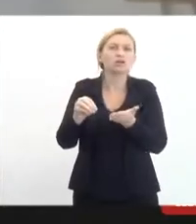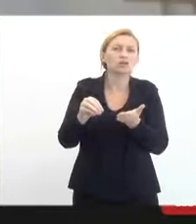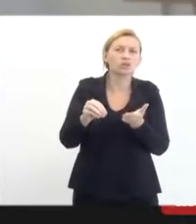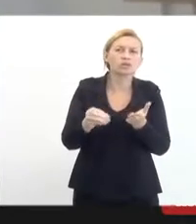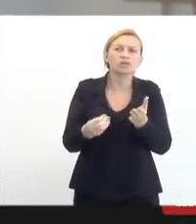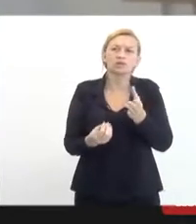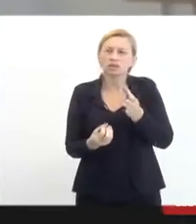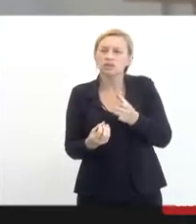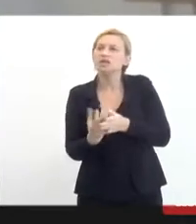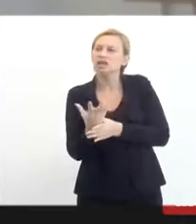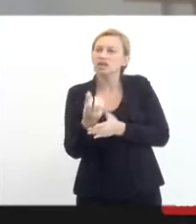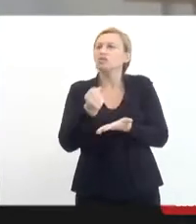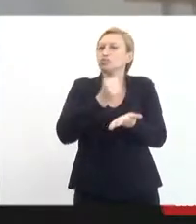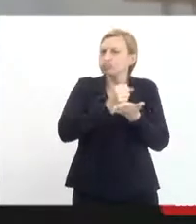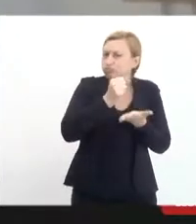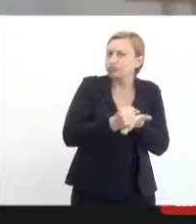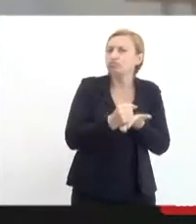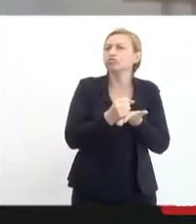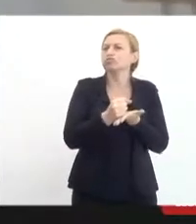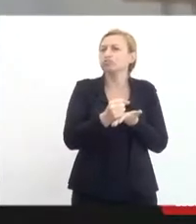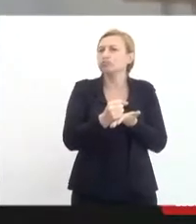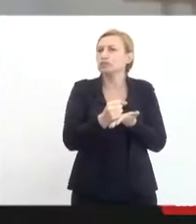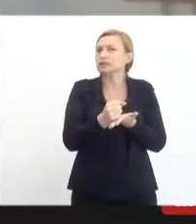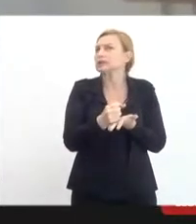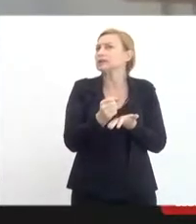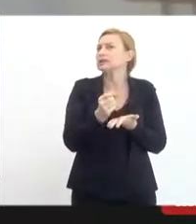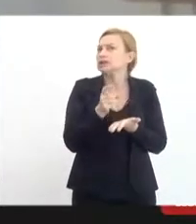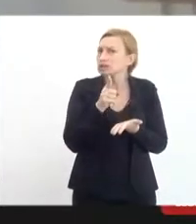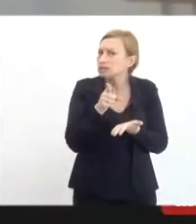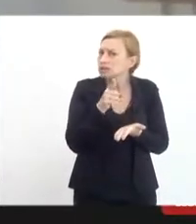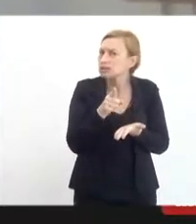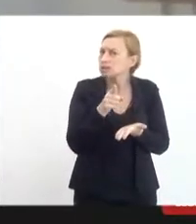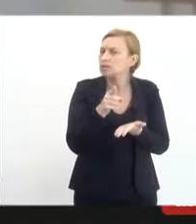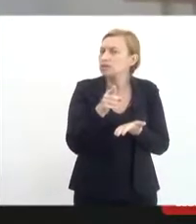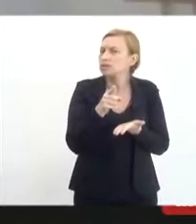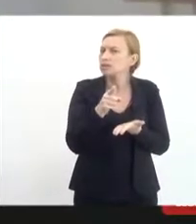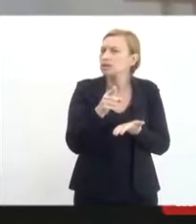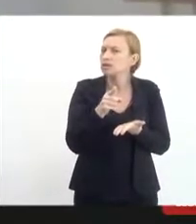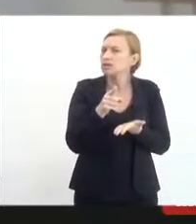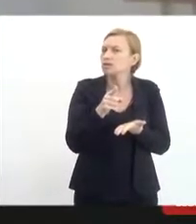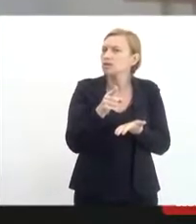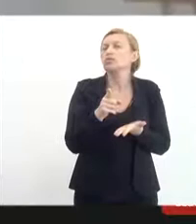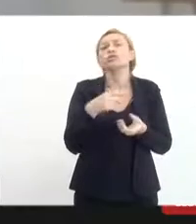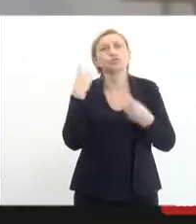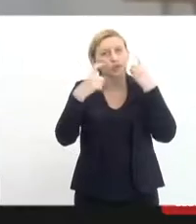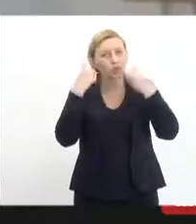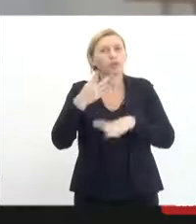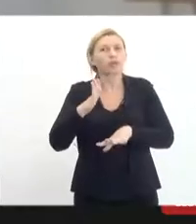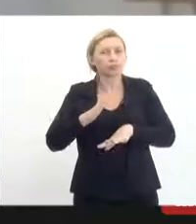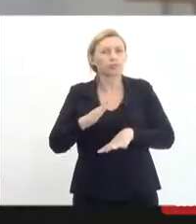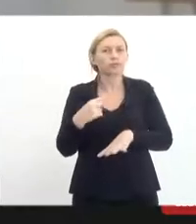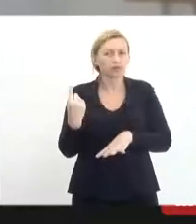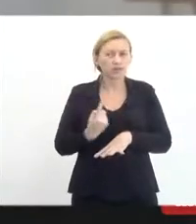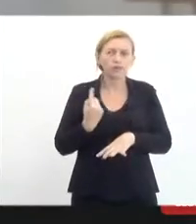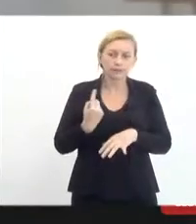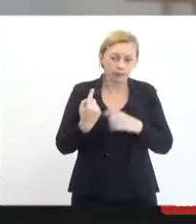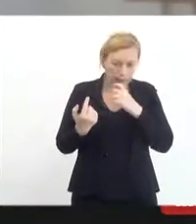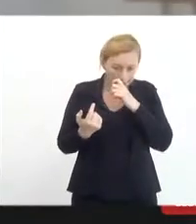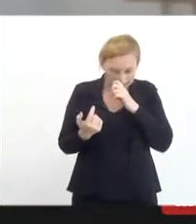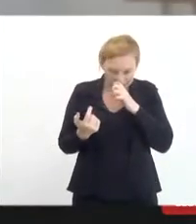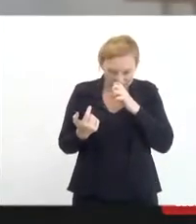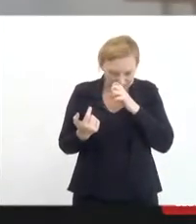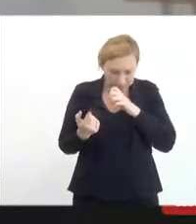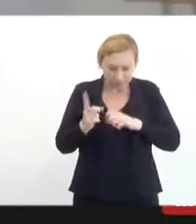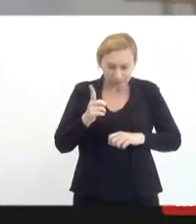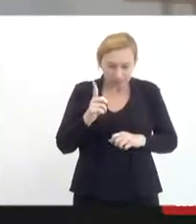dos contratos, e é isso que tanto nos preocupa. E isso